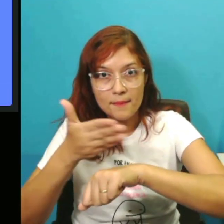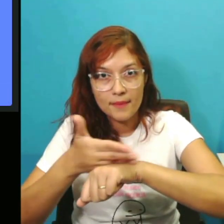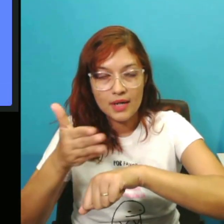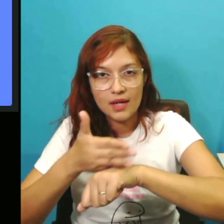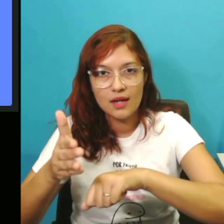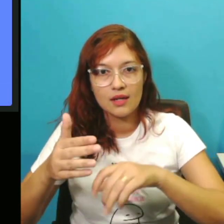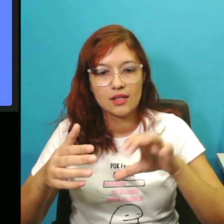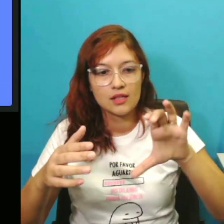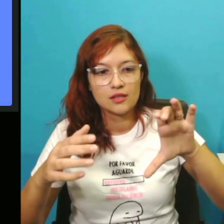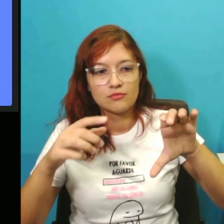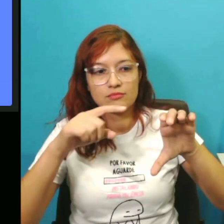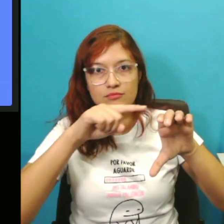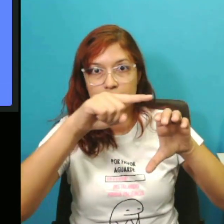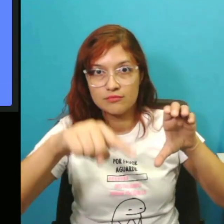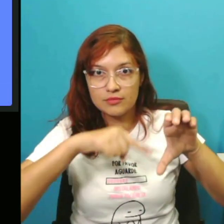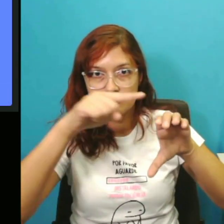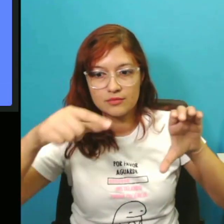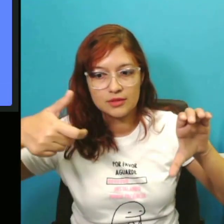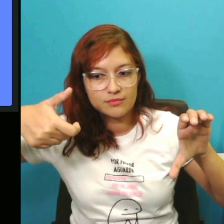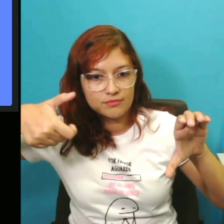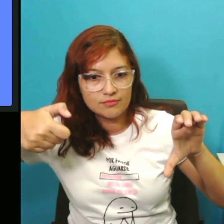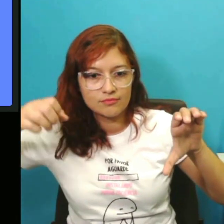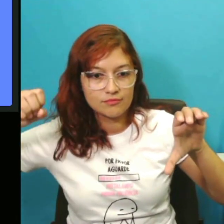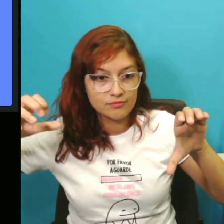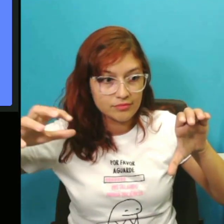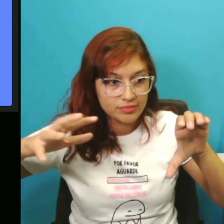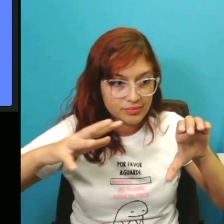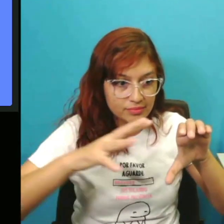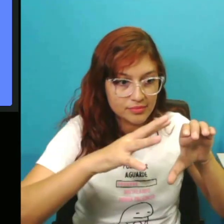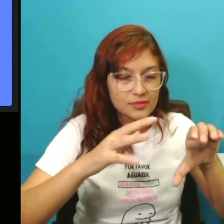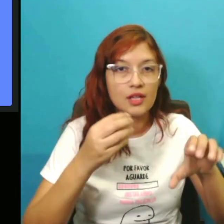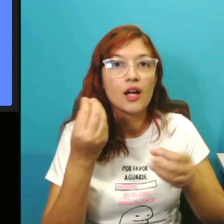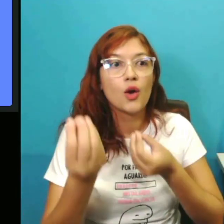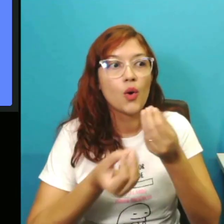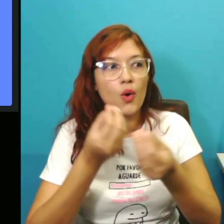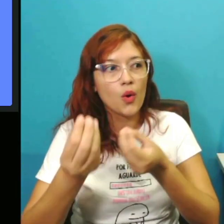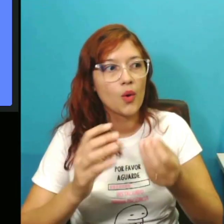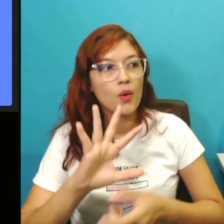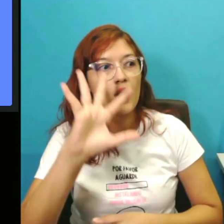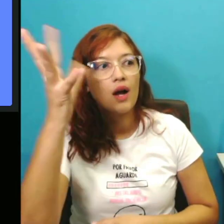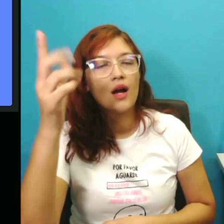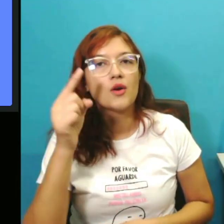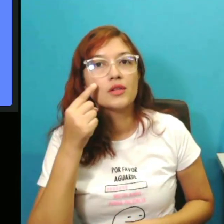Então, quando a luz branca foi emitida no CD,